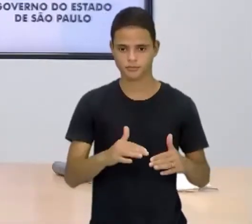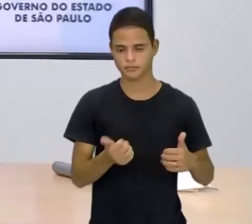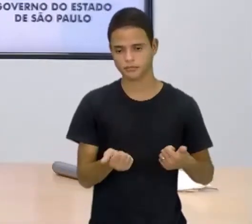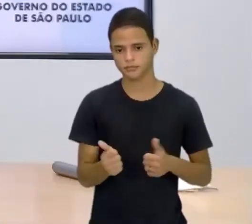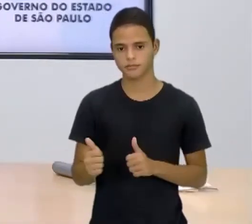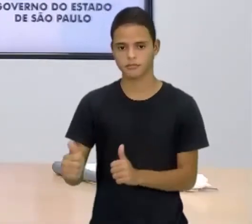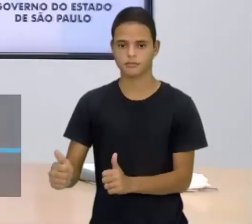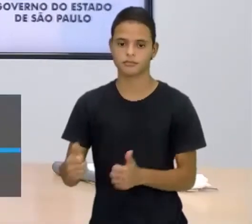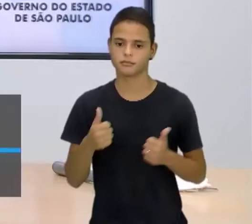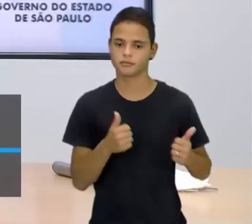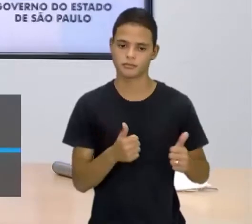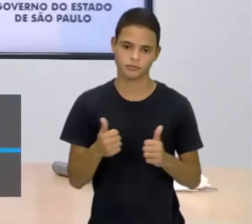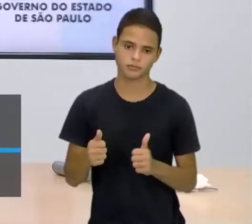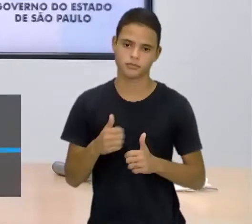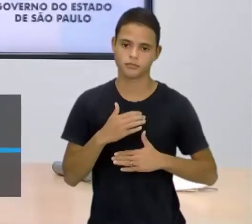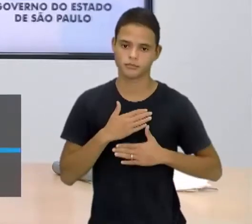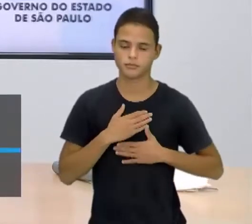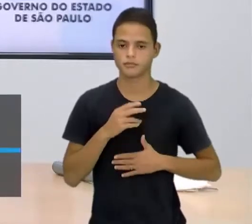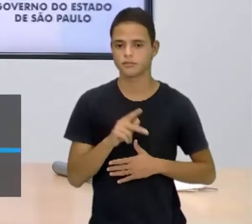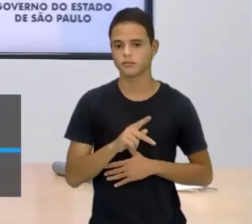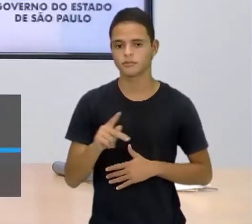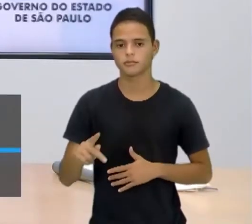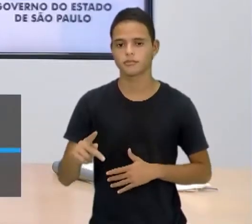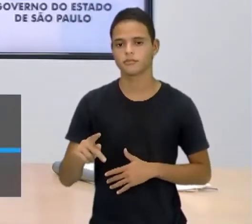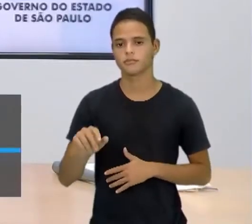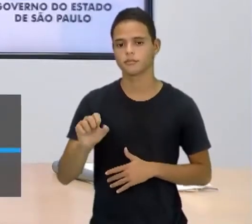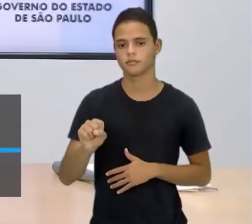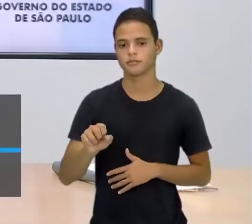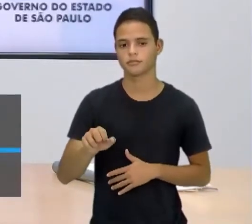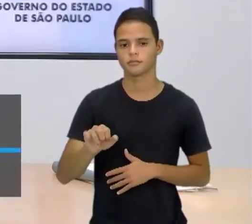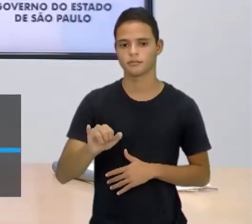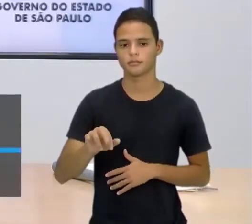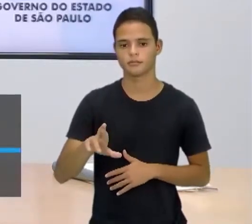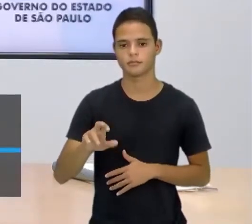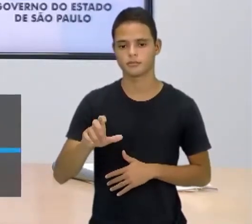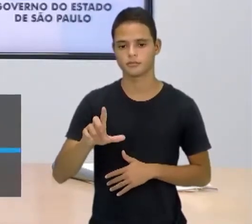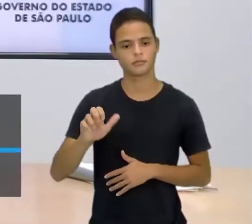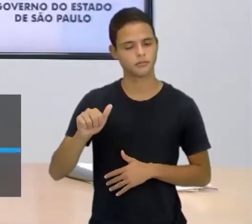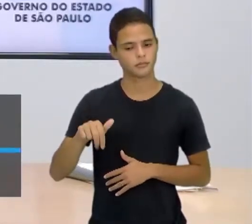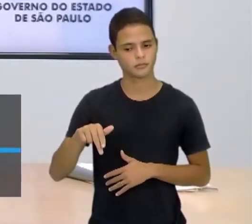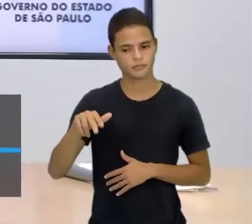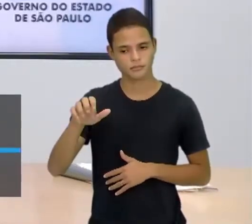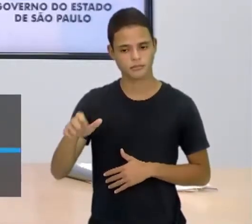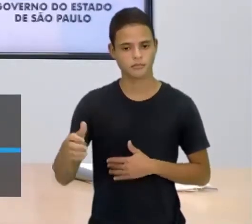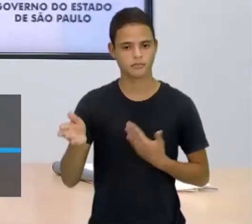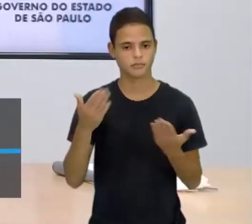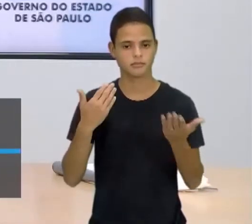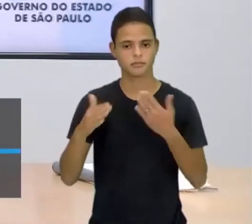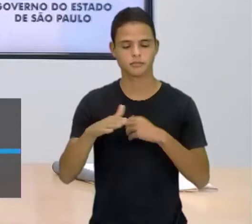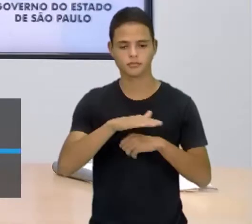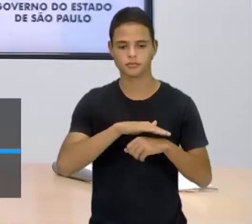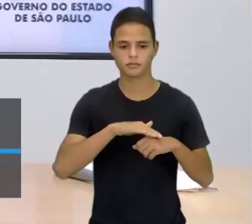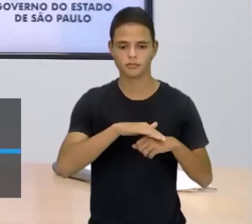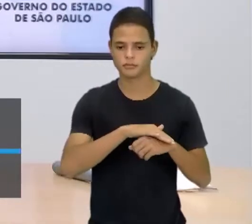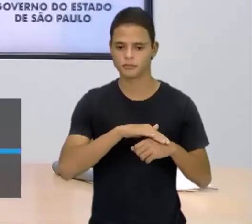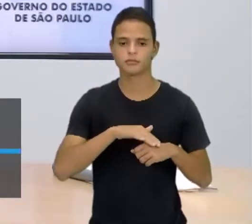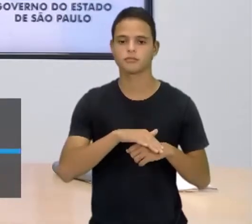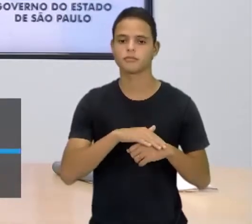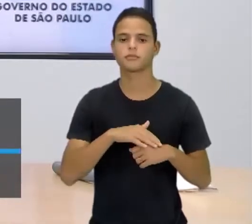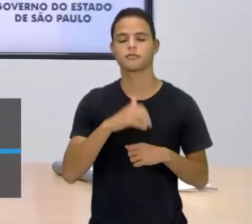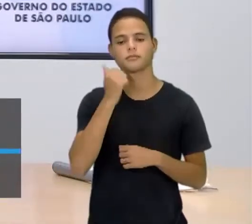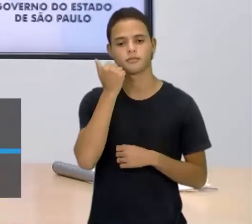bem. Eu sou a professora Silene Félix, nós vamos falar sobre artigo de divulgação científica.